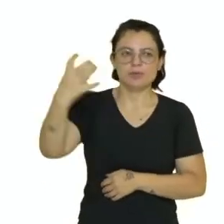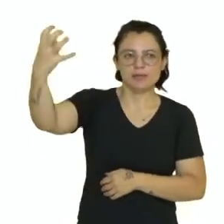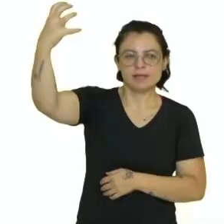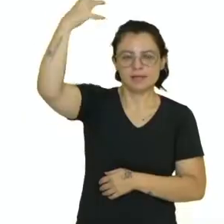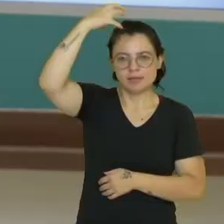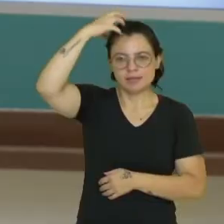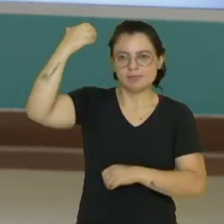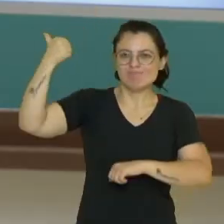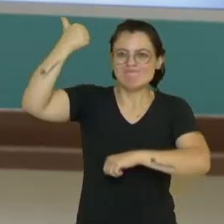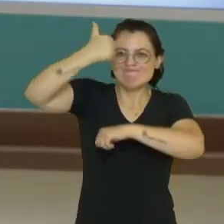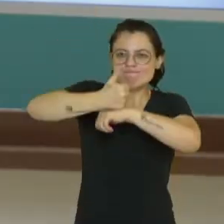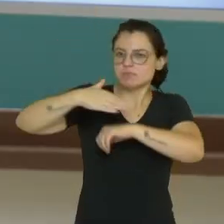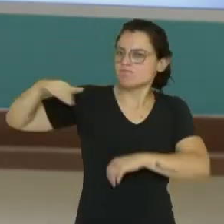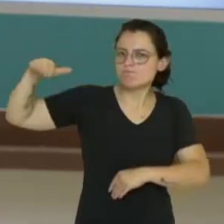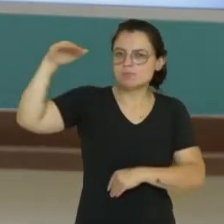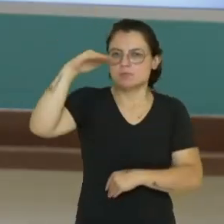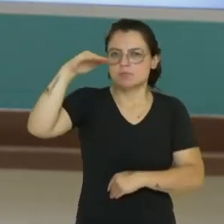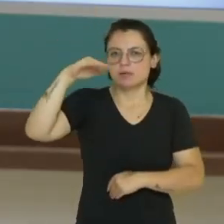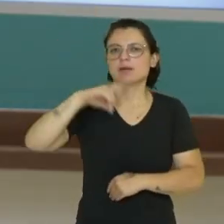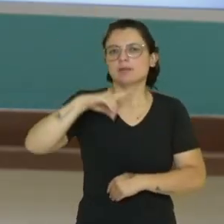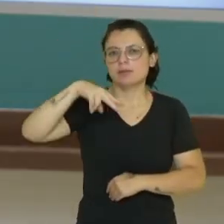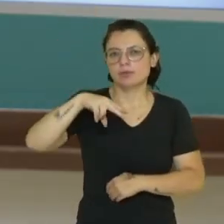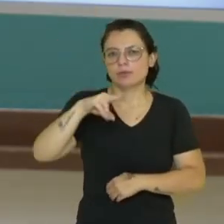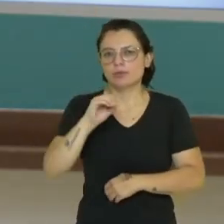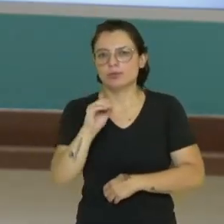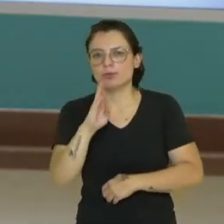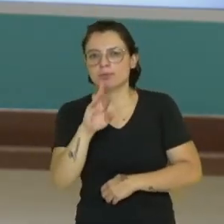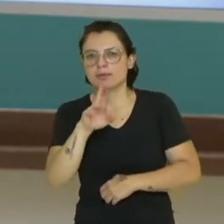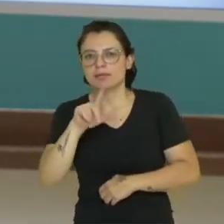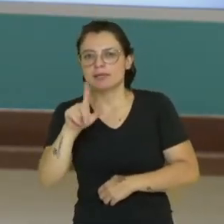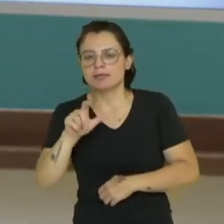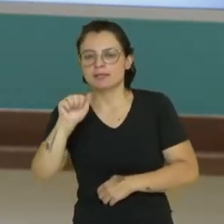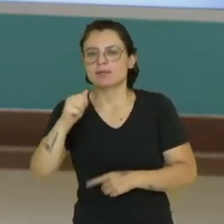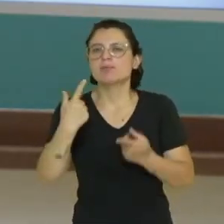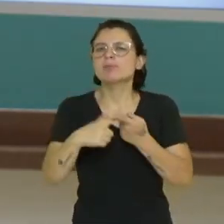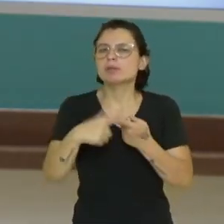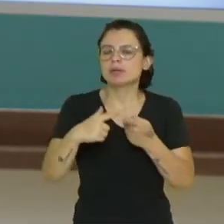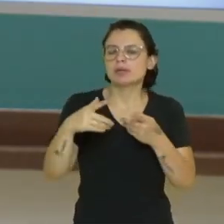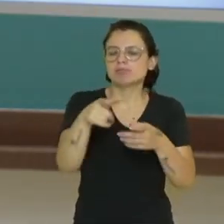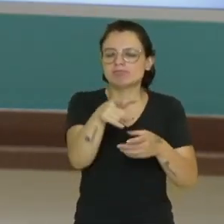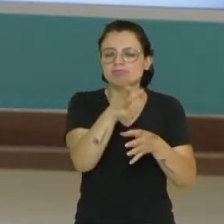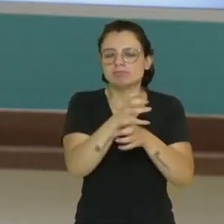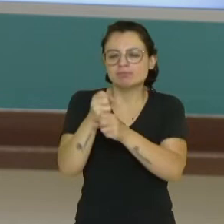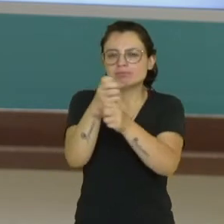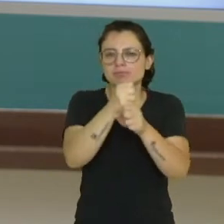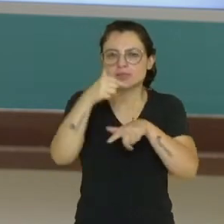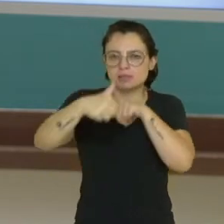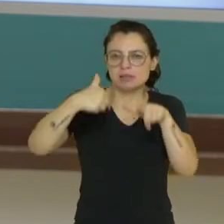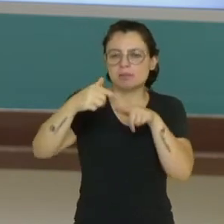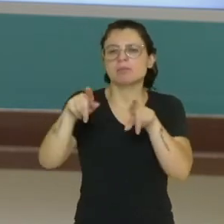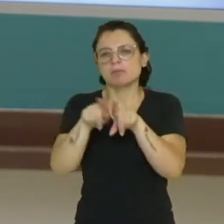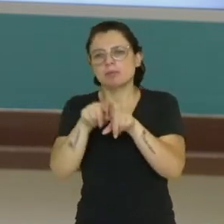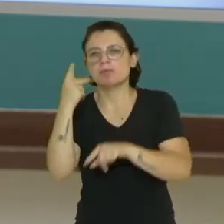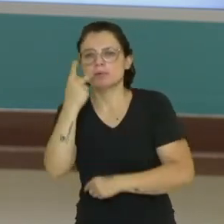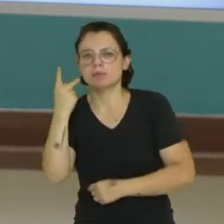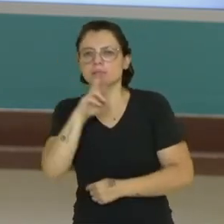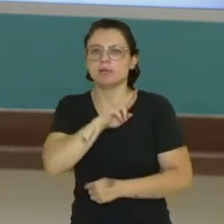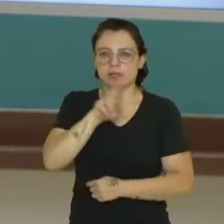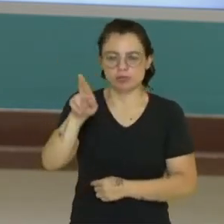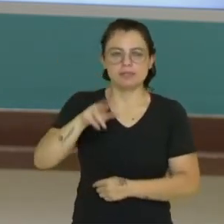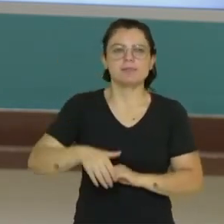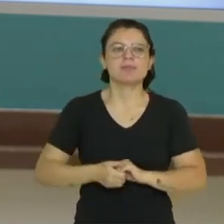era o governante, pela nobreza, que ocupava altos cargos na hierarquia política e também